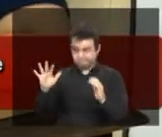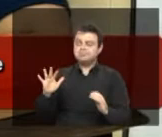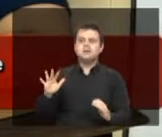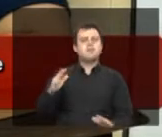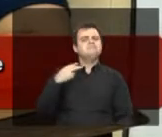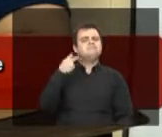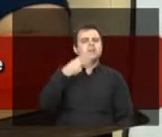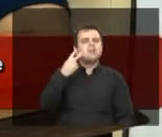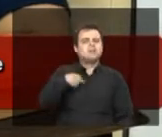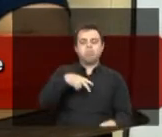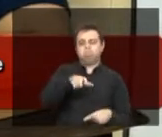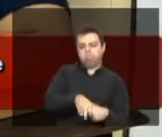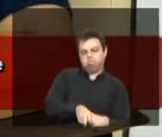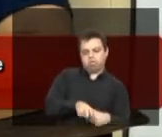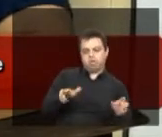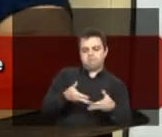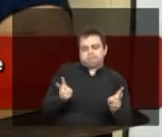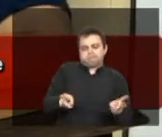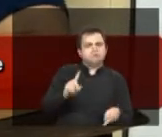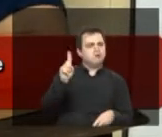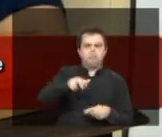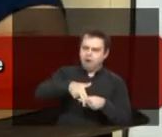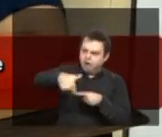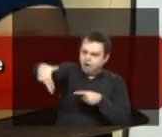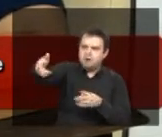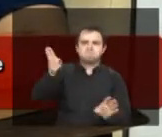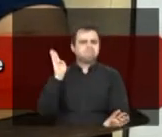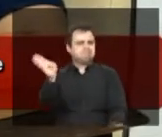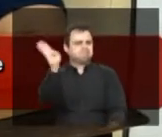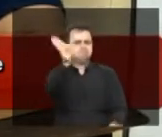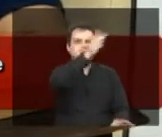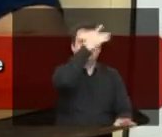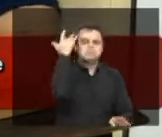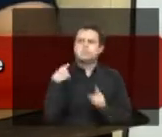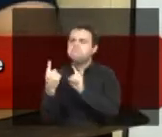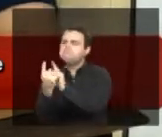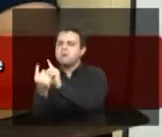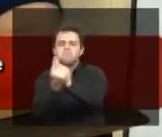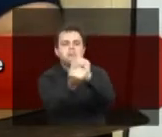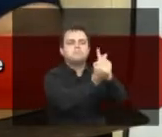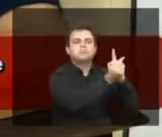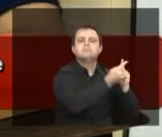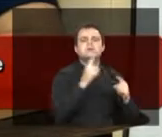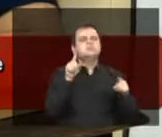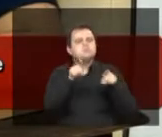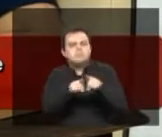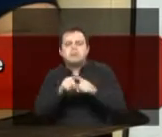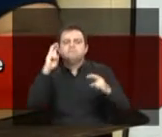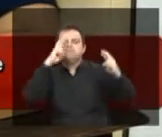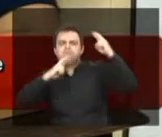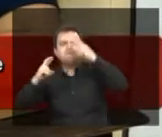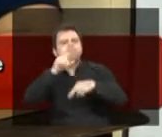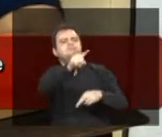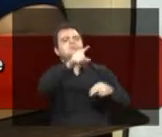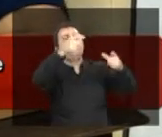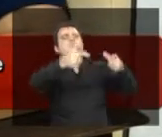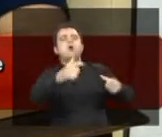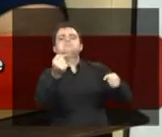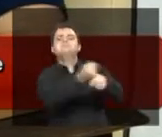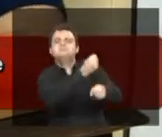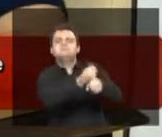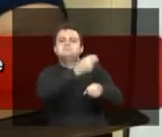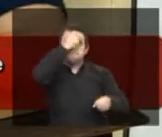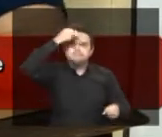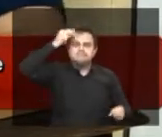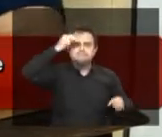vereador tem que sair daqui da Câmara, atender a população. A gente está aqui para servir o povo, para fiscalizar as obras e